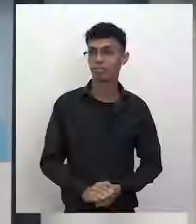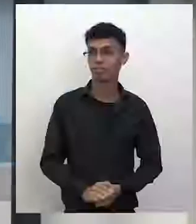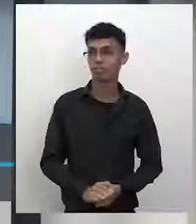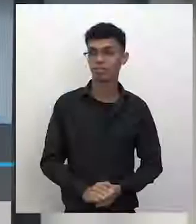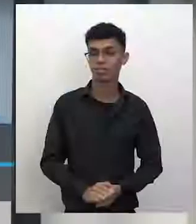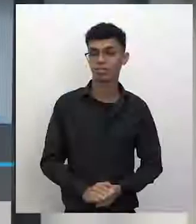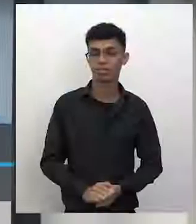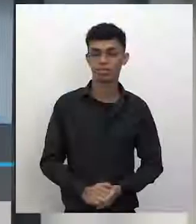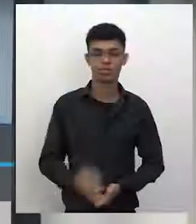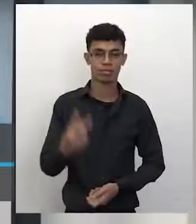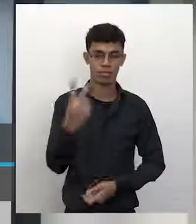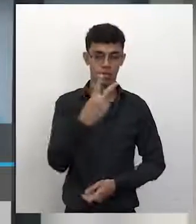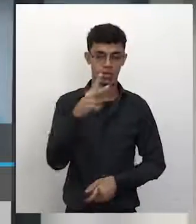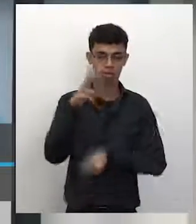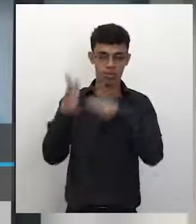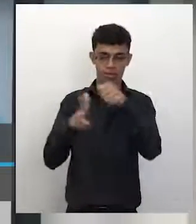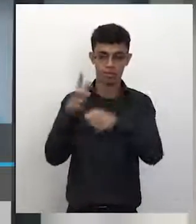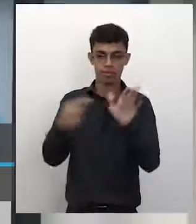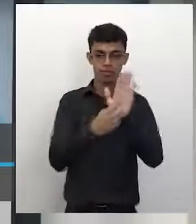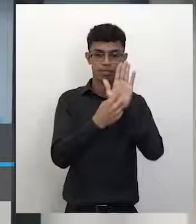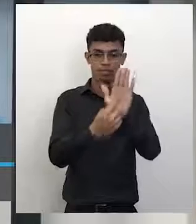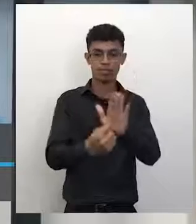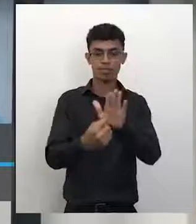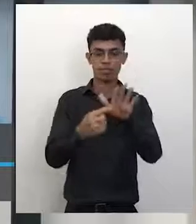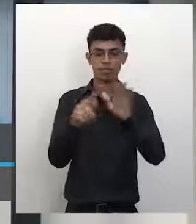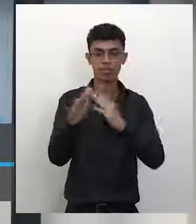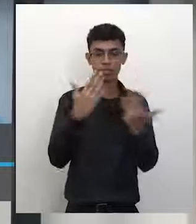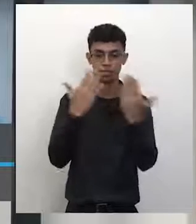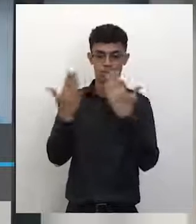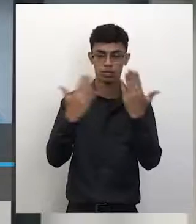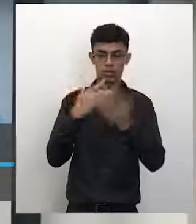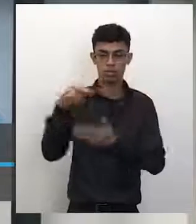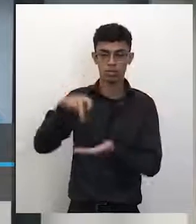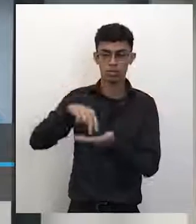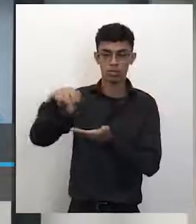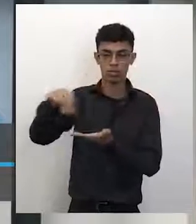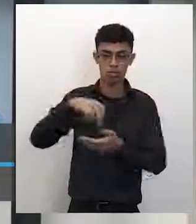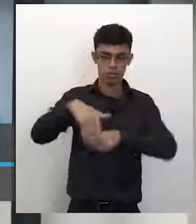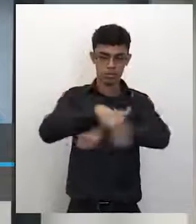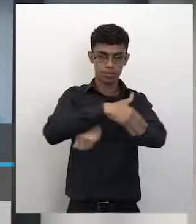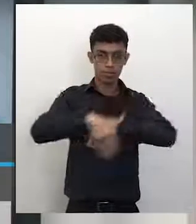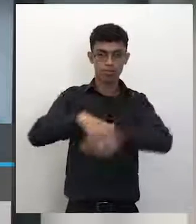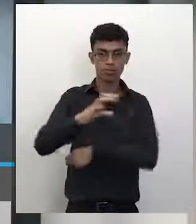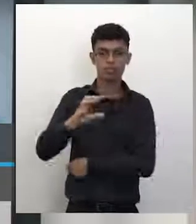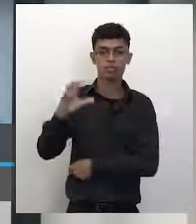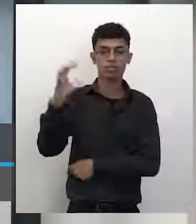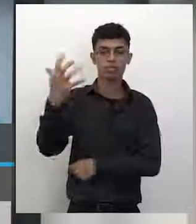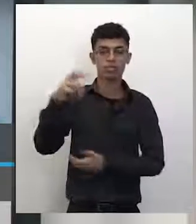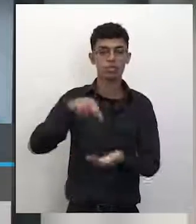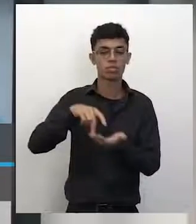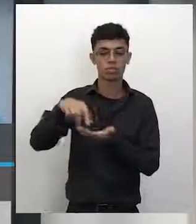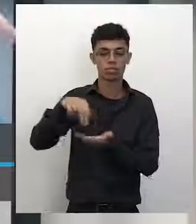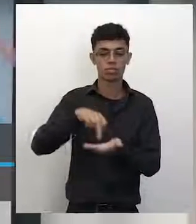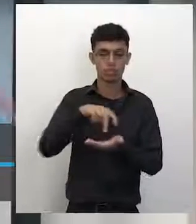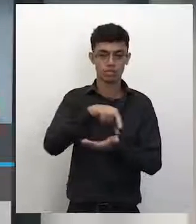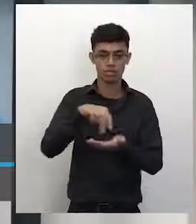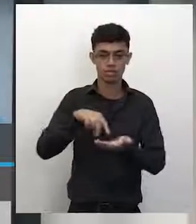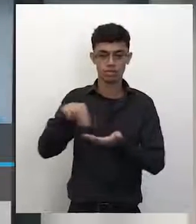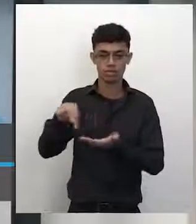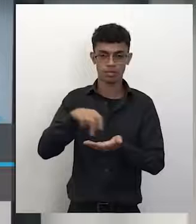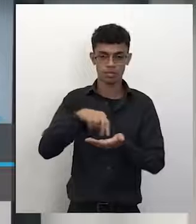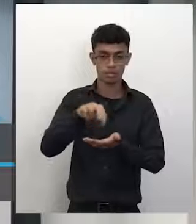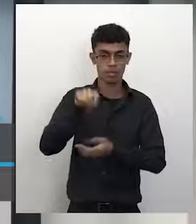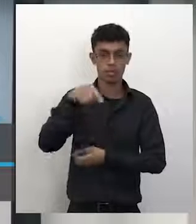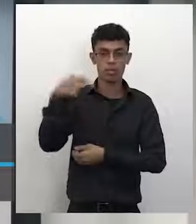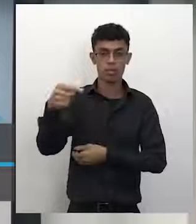Ó, turma, eu trouxe dois vídeos para a gente comparar. Eu trouxe esse, que é dançado numa rua, que é dançado assim, ao ar livre, trouxe